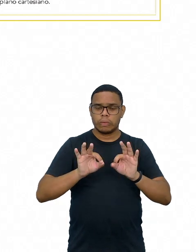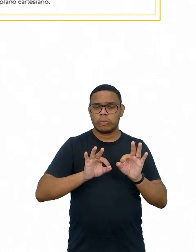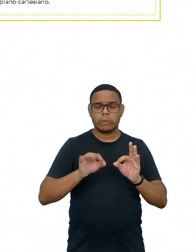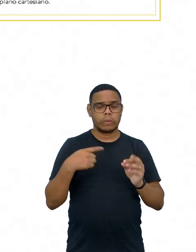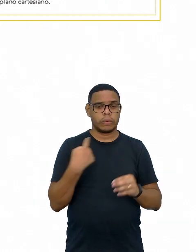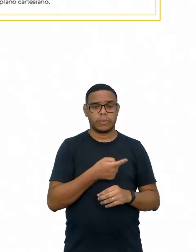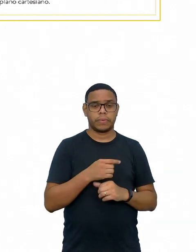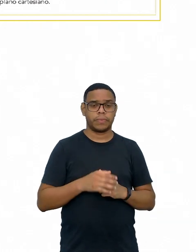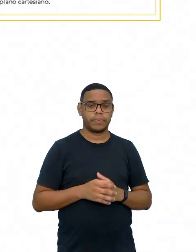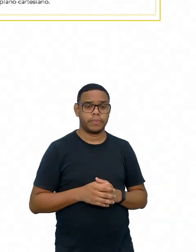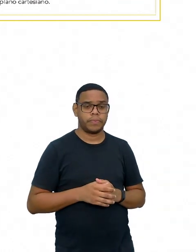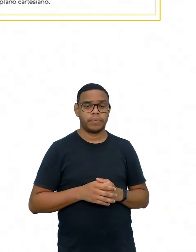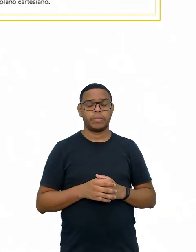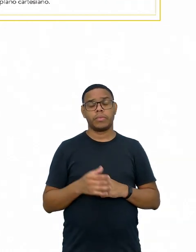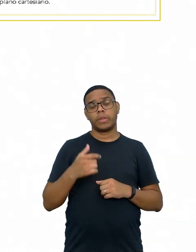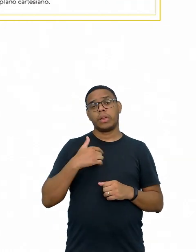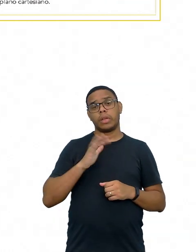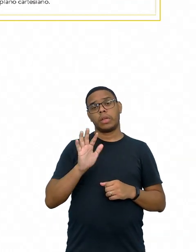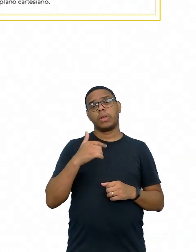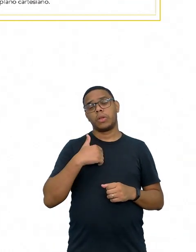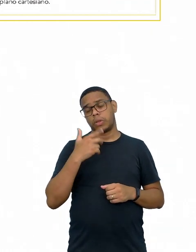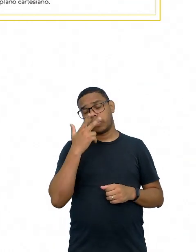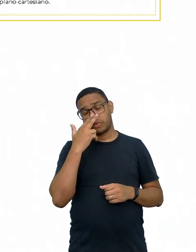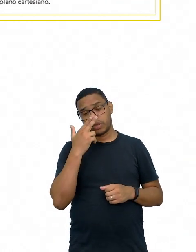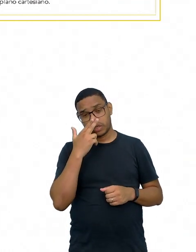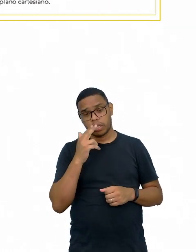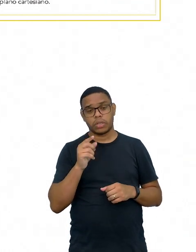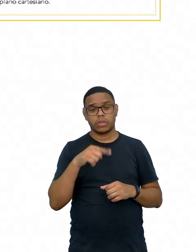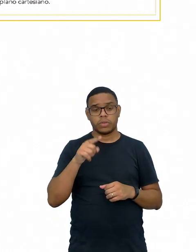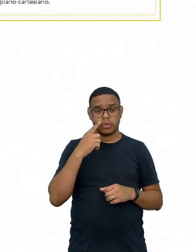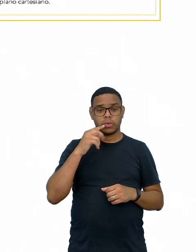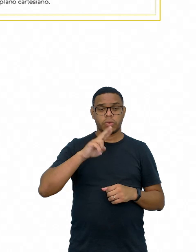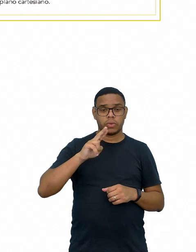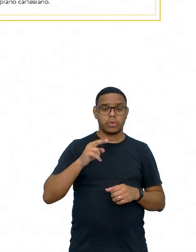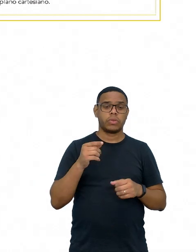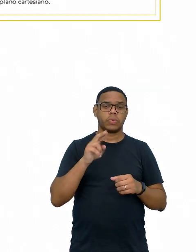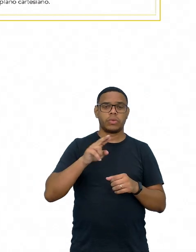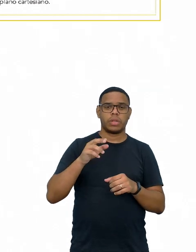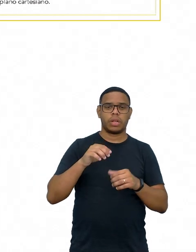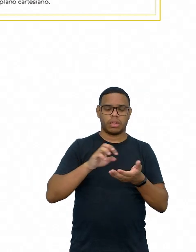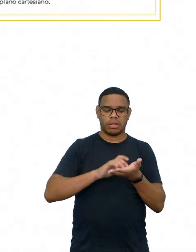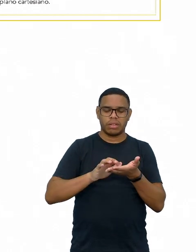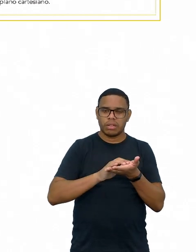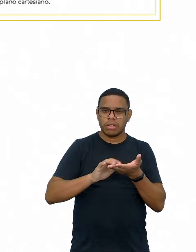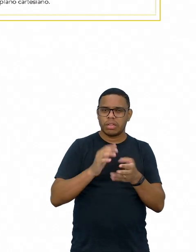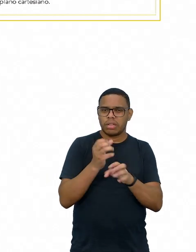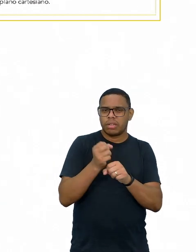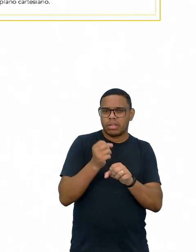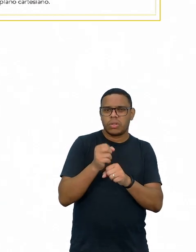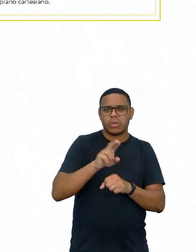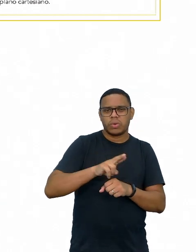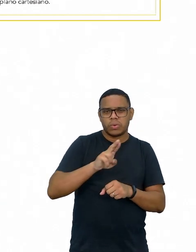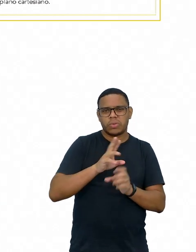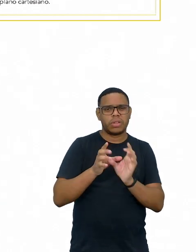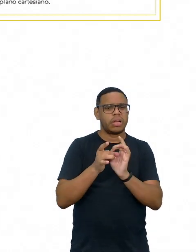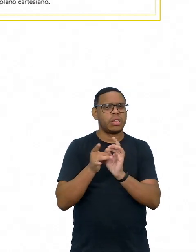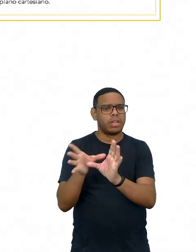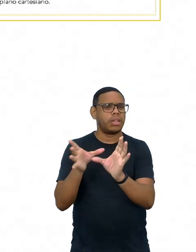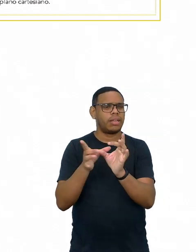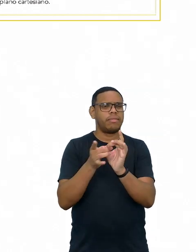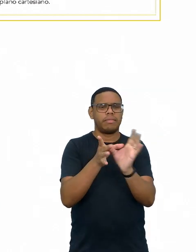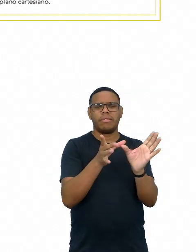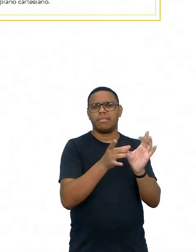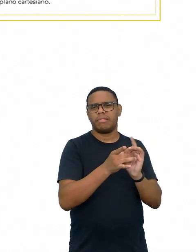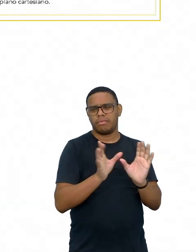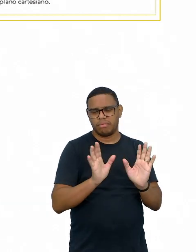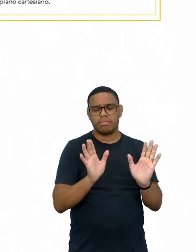planejamento. Eu acho que eu vou deixar eles usarem a calculadora, aí divide o de cima pelo de baixo, usa tudo